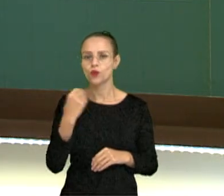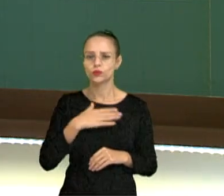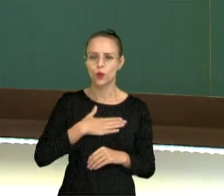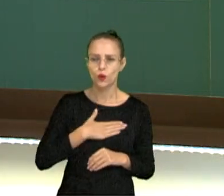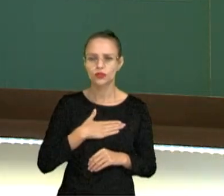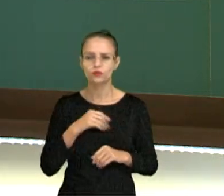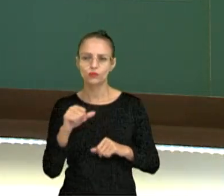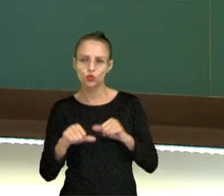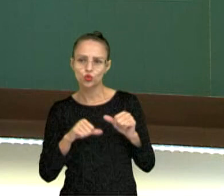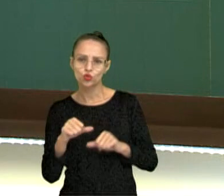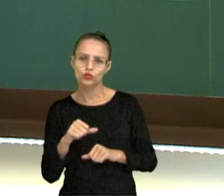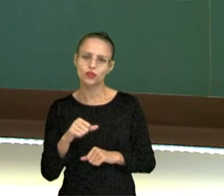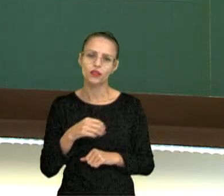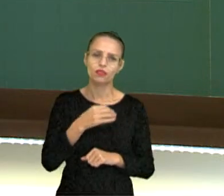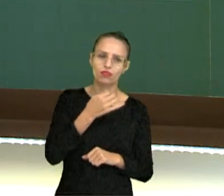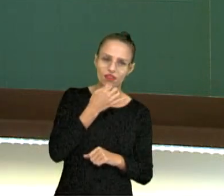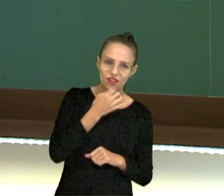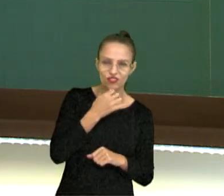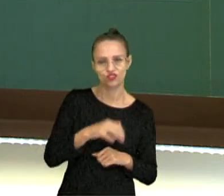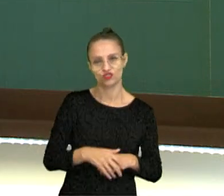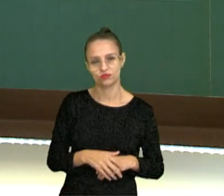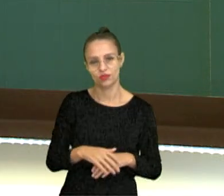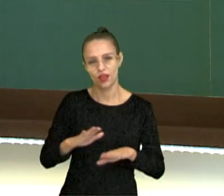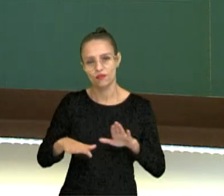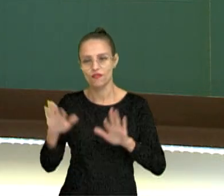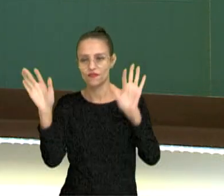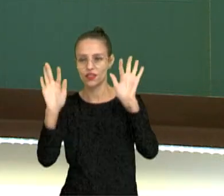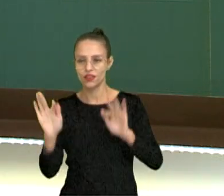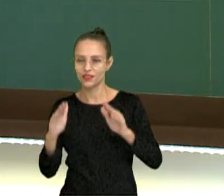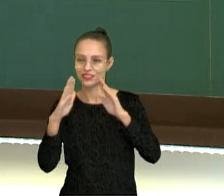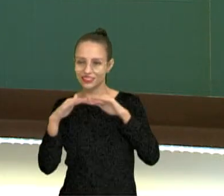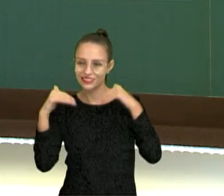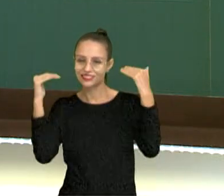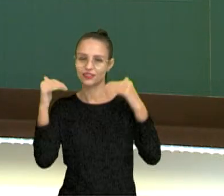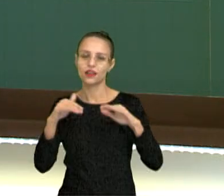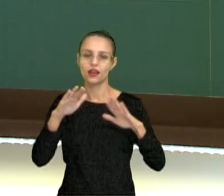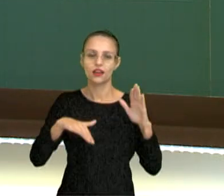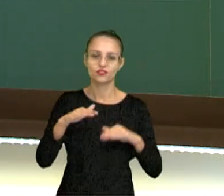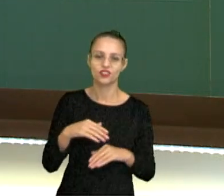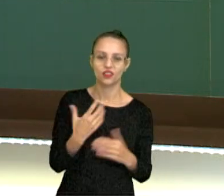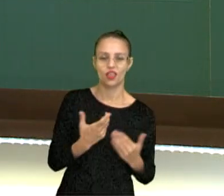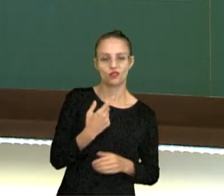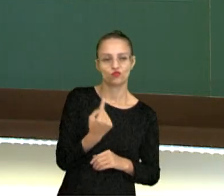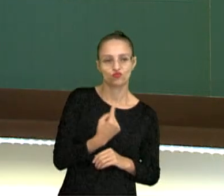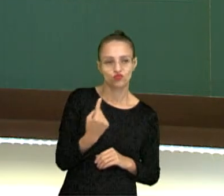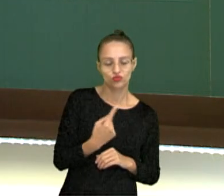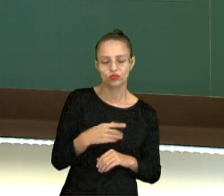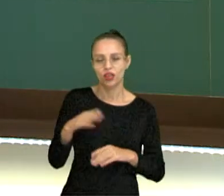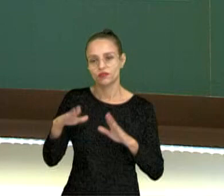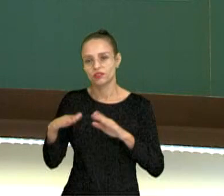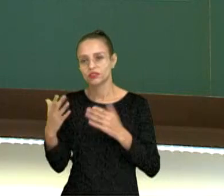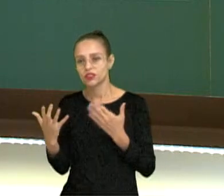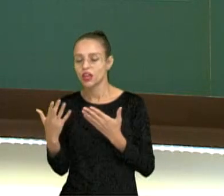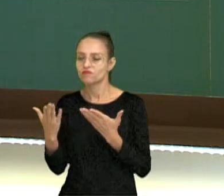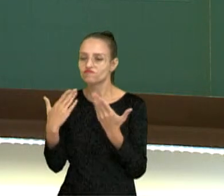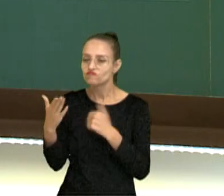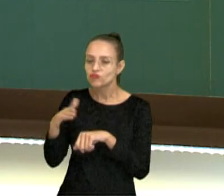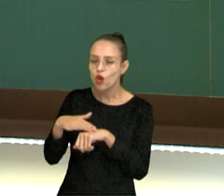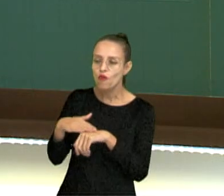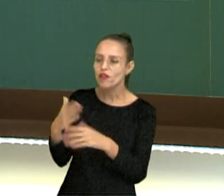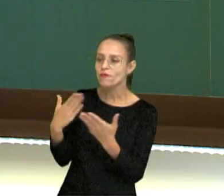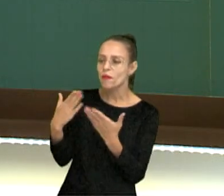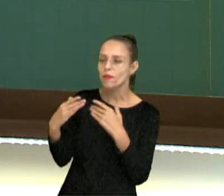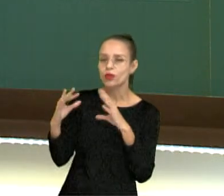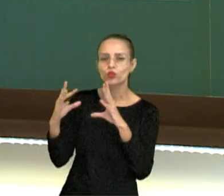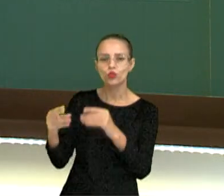mudam. Tem hora que a gente está triste, tem hora que a gente está feliz, tem hora que a gente quer ficar sozinho, tem hora que a gente quer conversar com todo